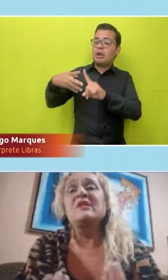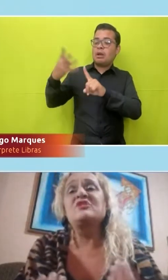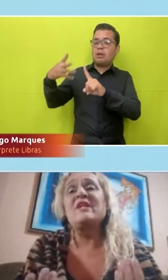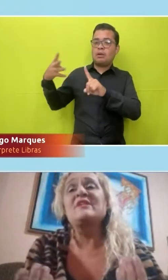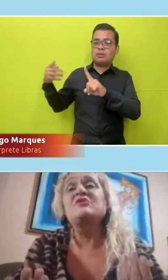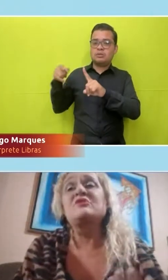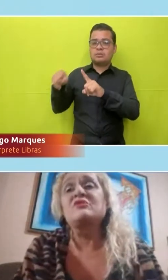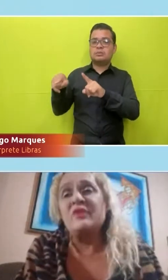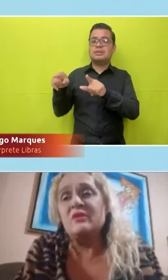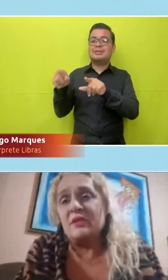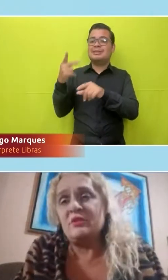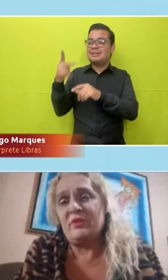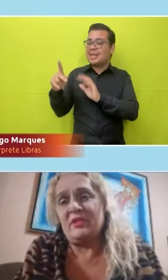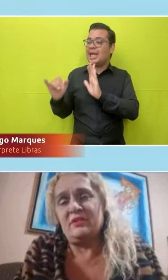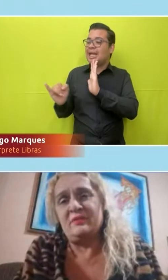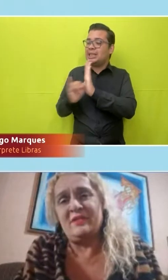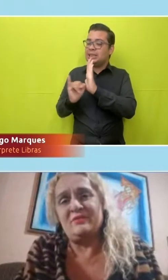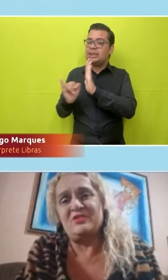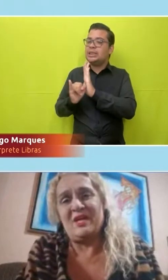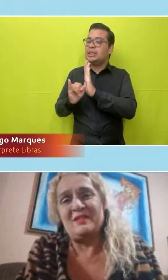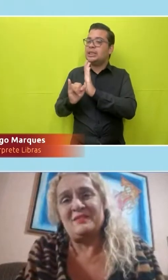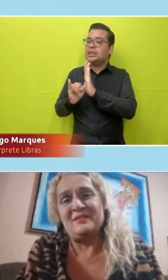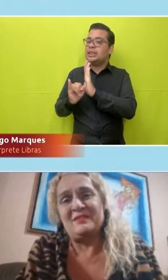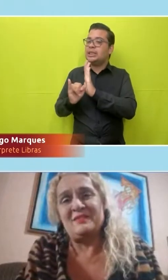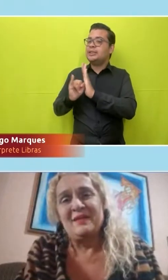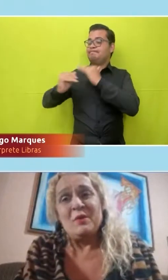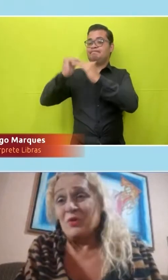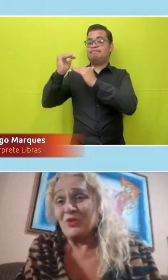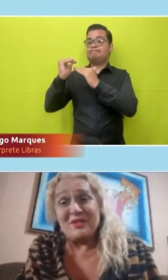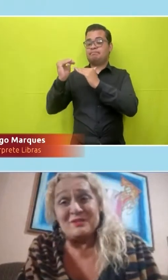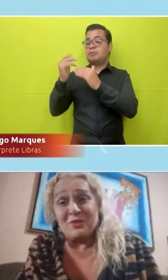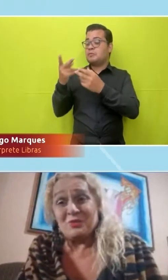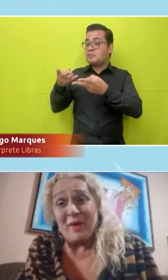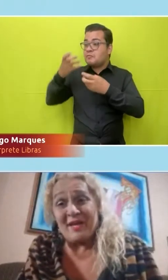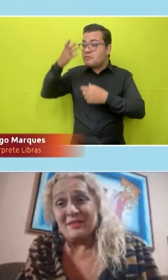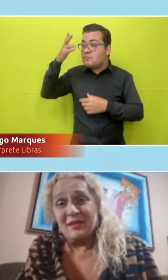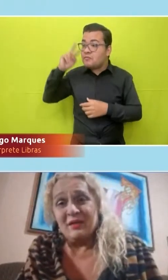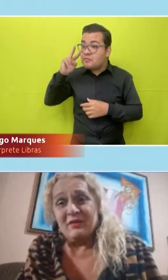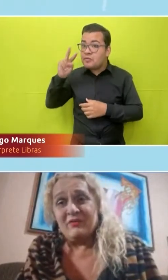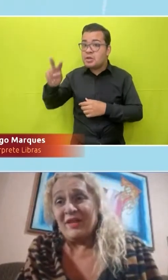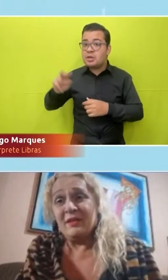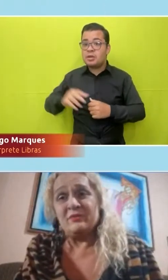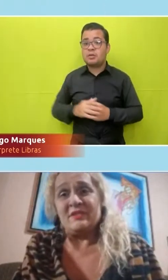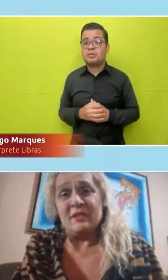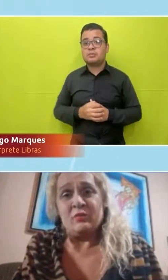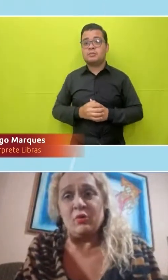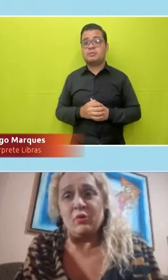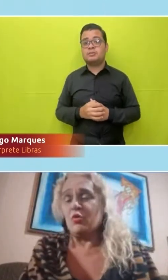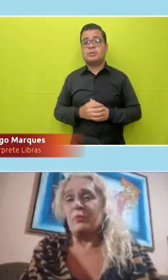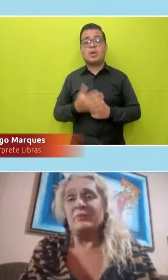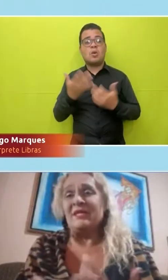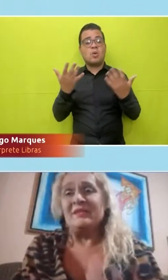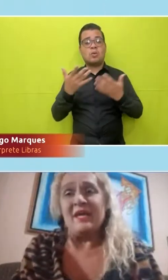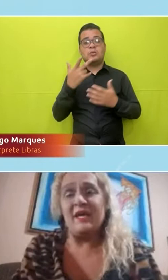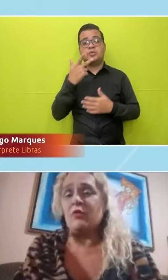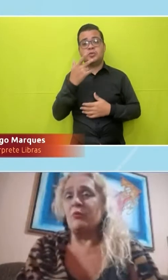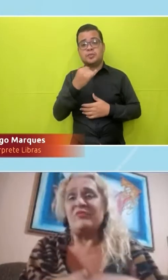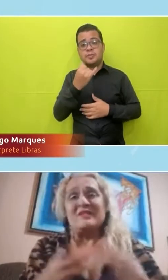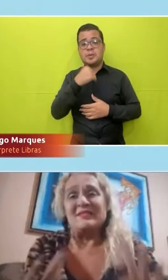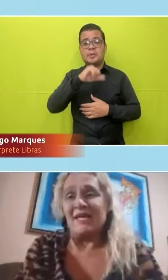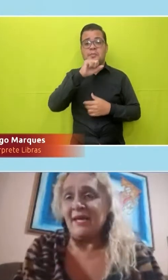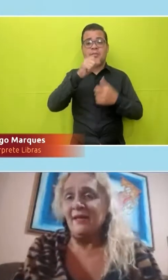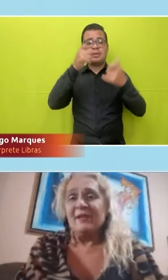da identidade de seus filhos LGBTs dentro de casa. Hoje eu atendo são os pais, falando dessa dor, como entender,